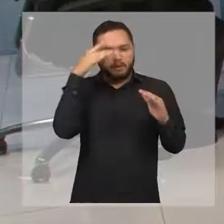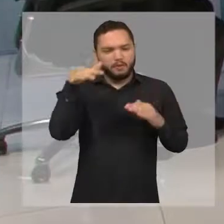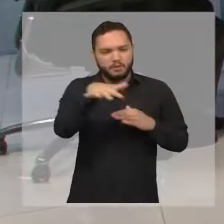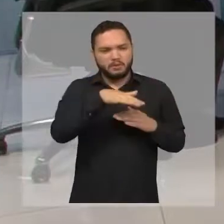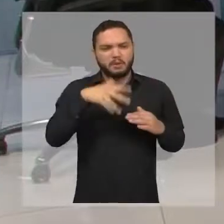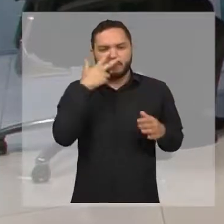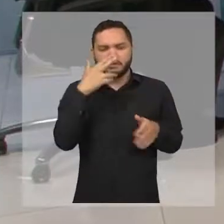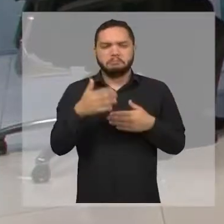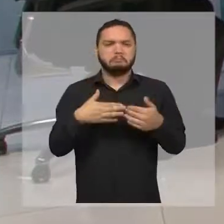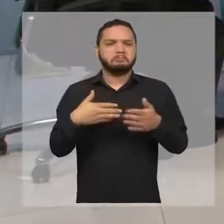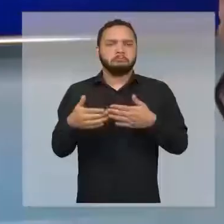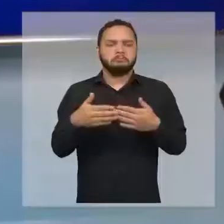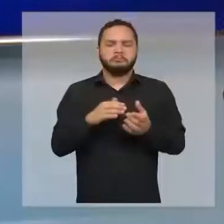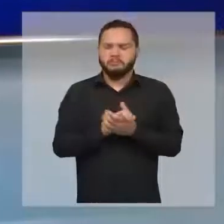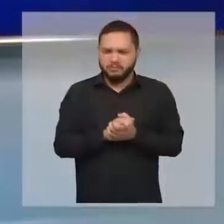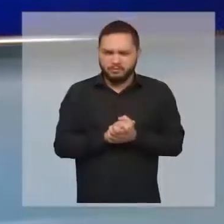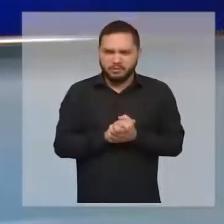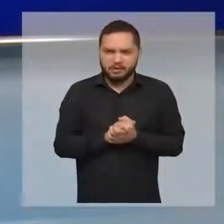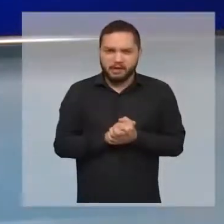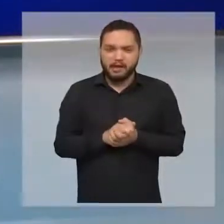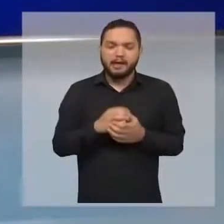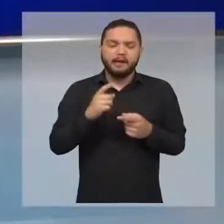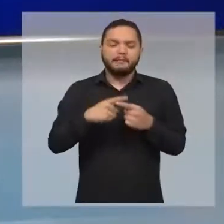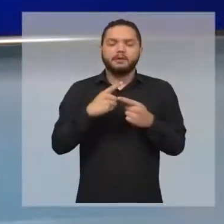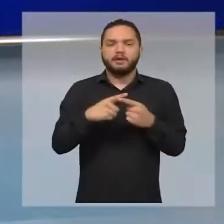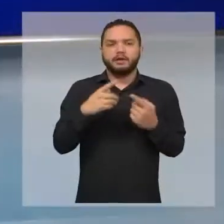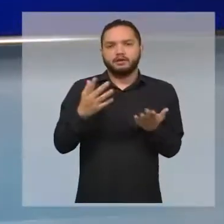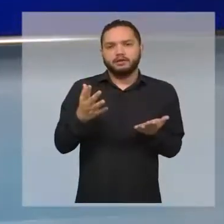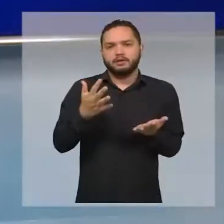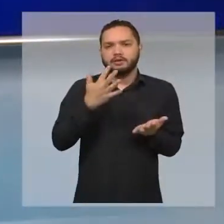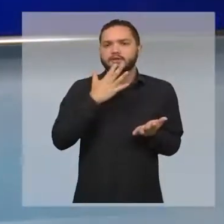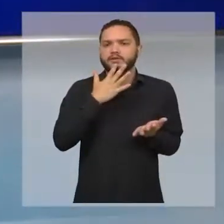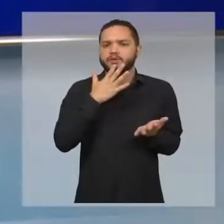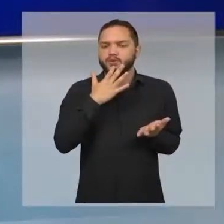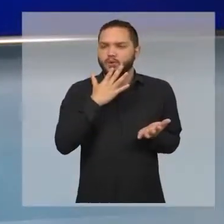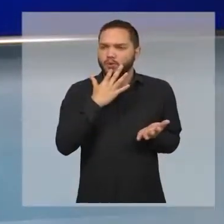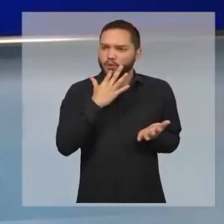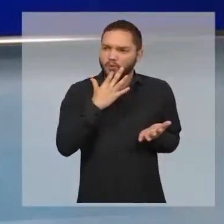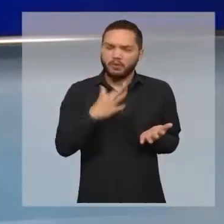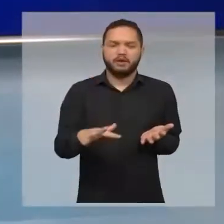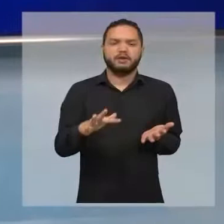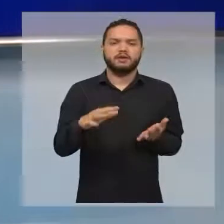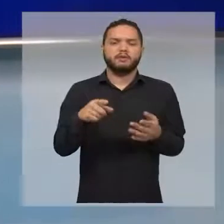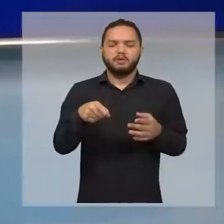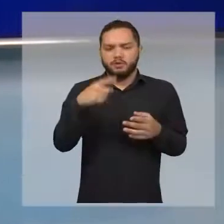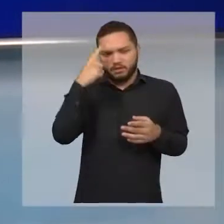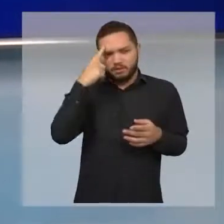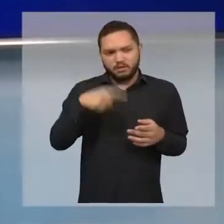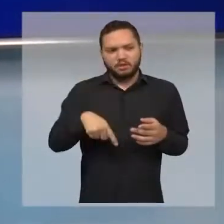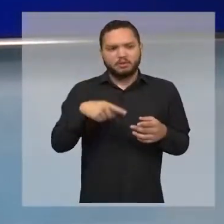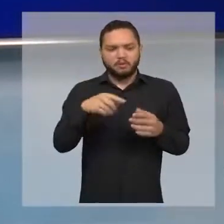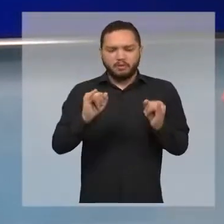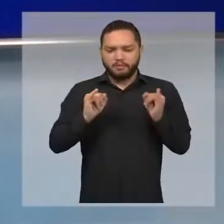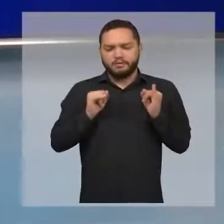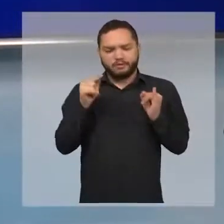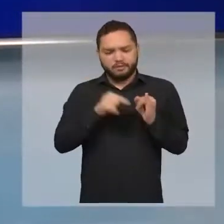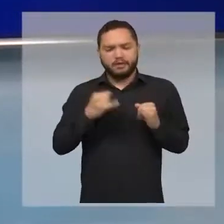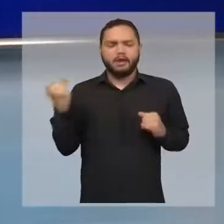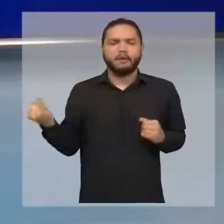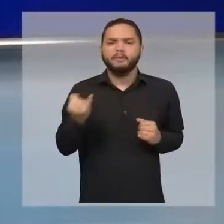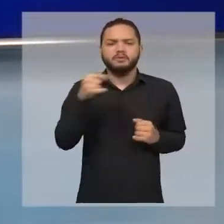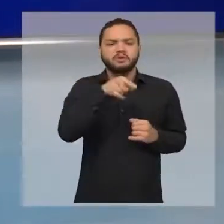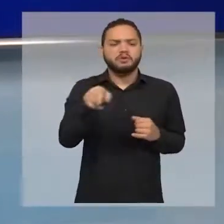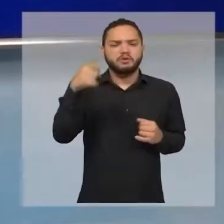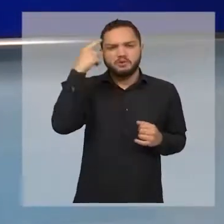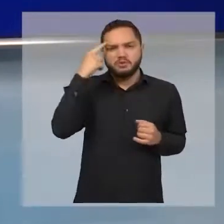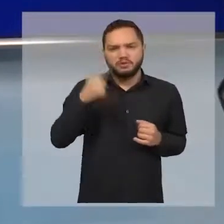não é por desconhecer a imprescindibilidade de uma previdência estável no